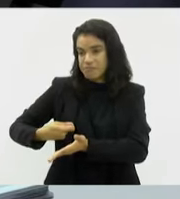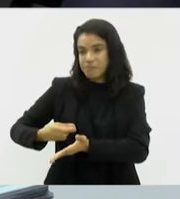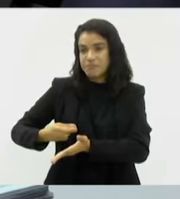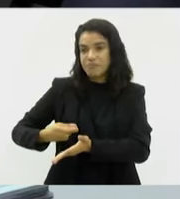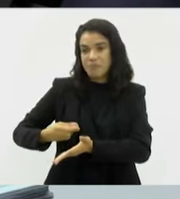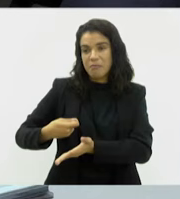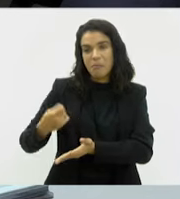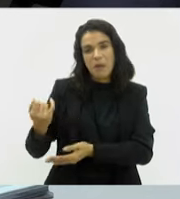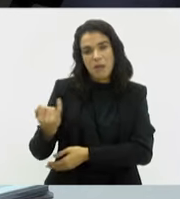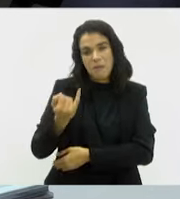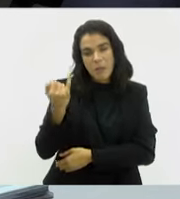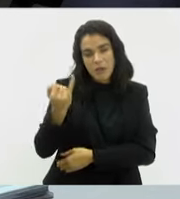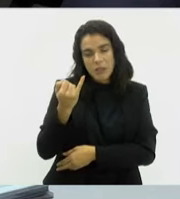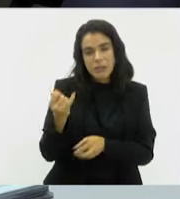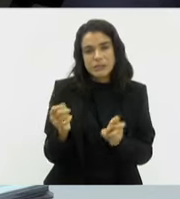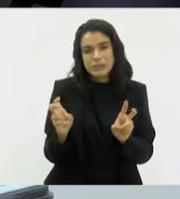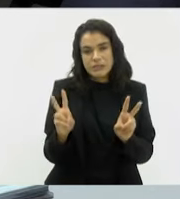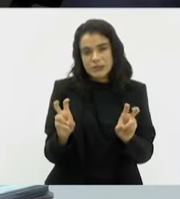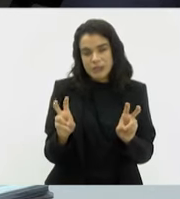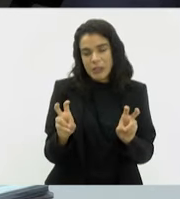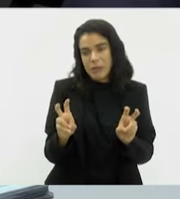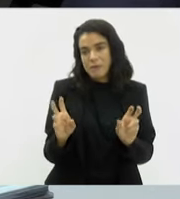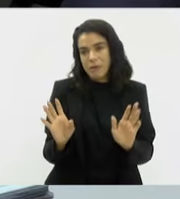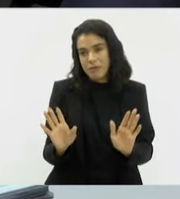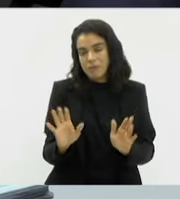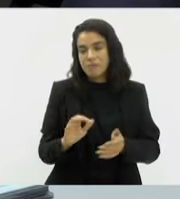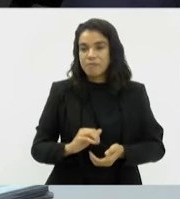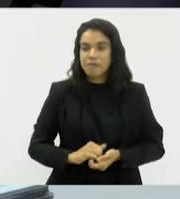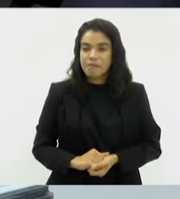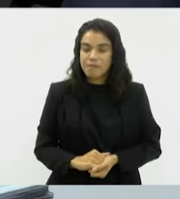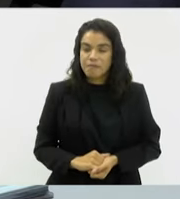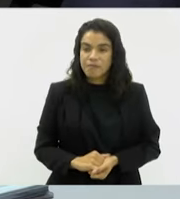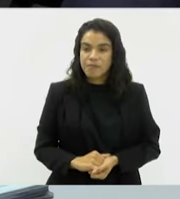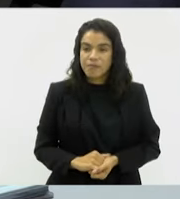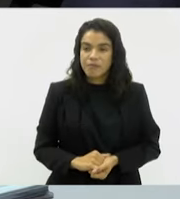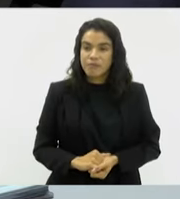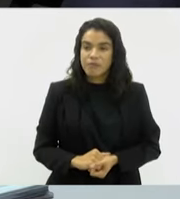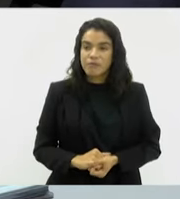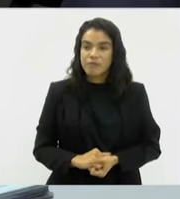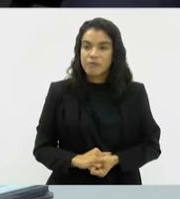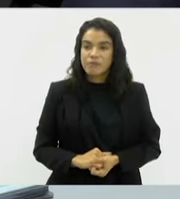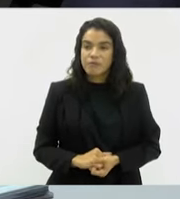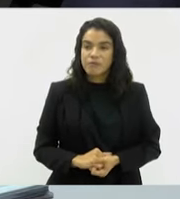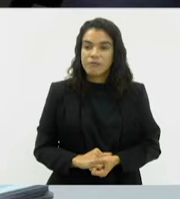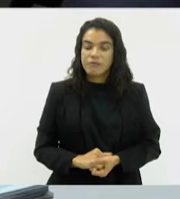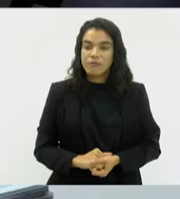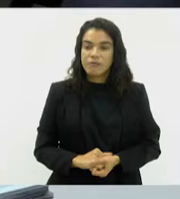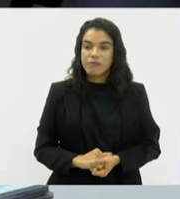pela importância do tema, pelo governador,